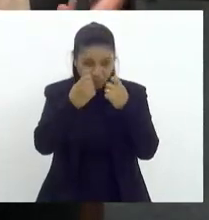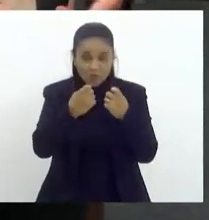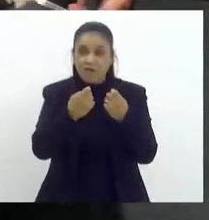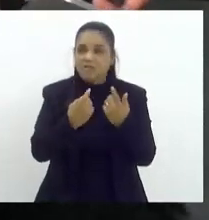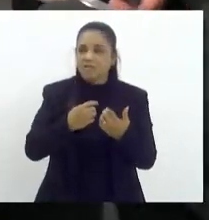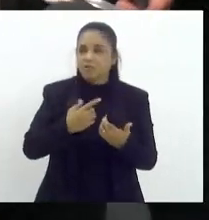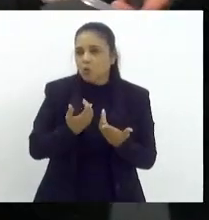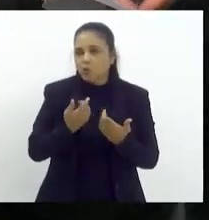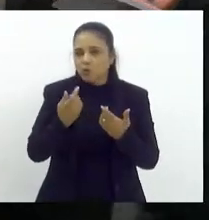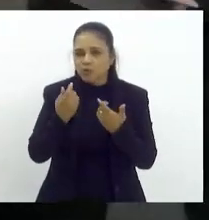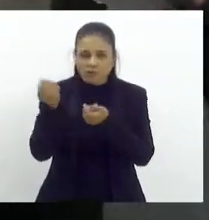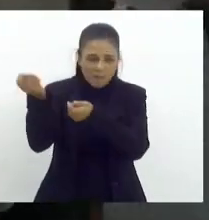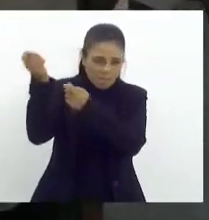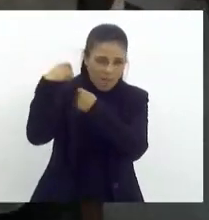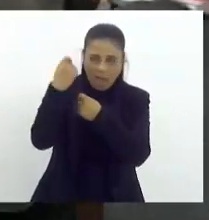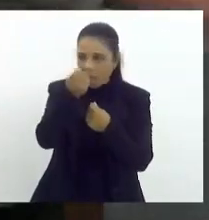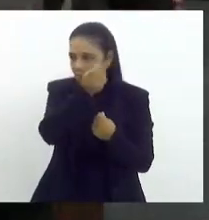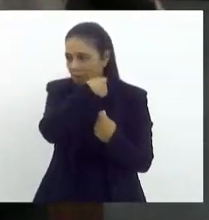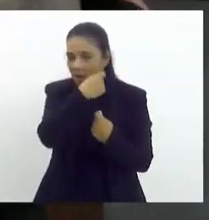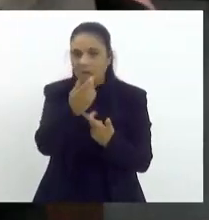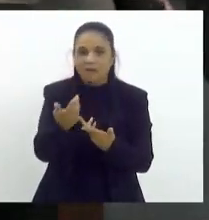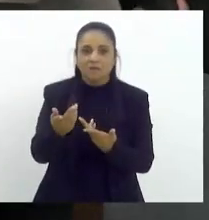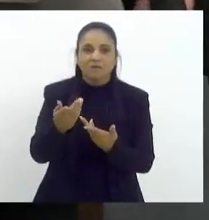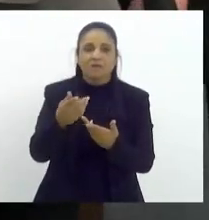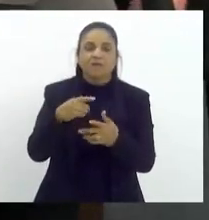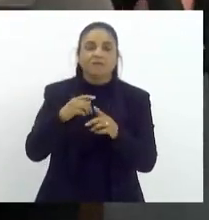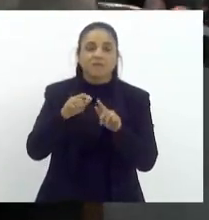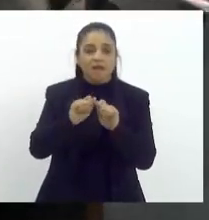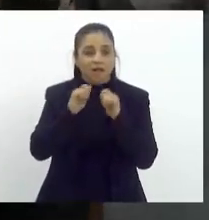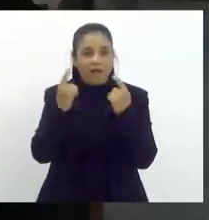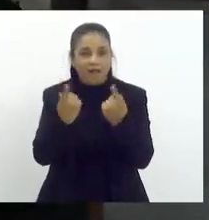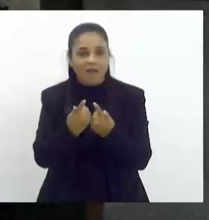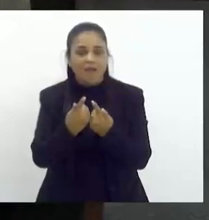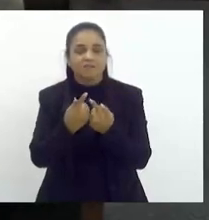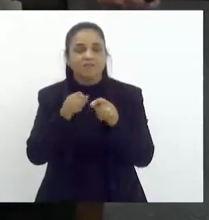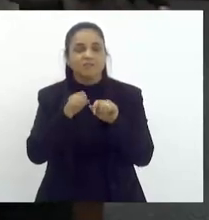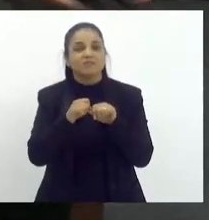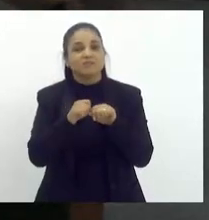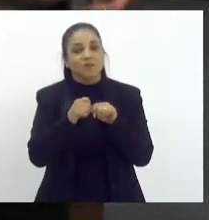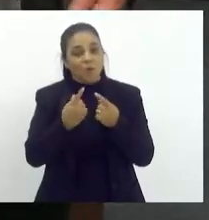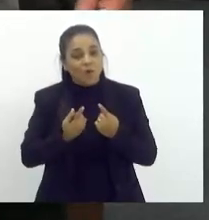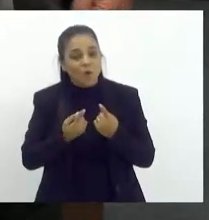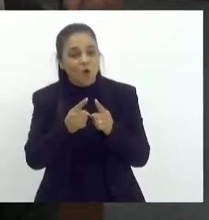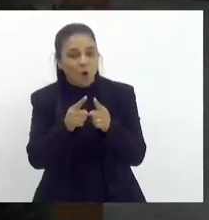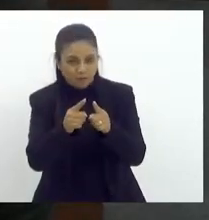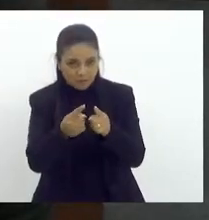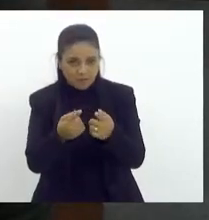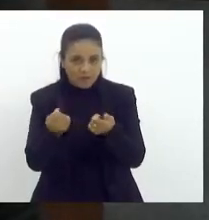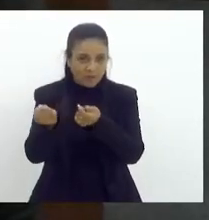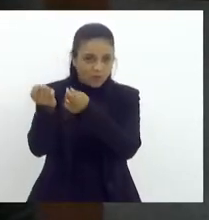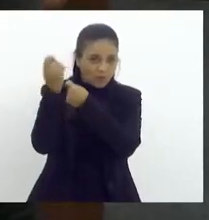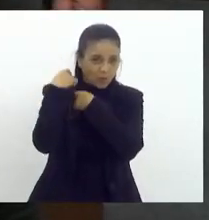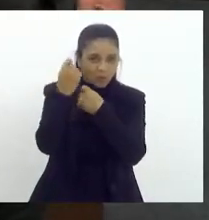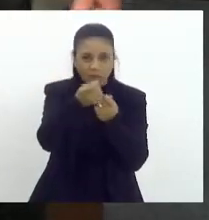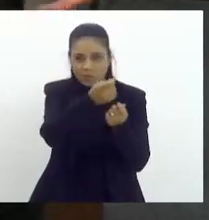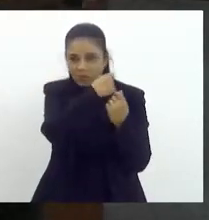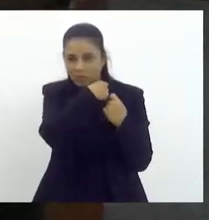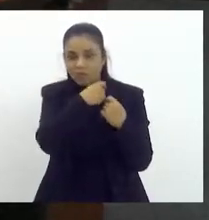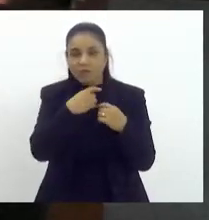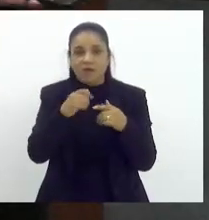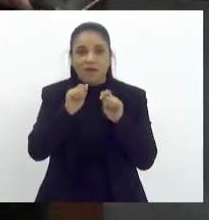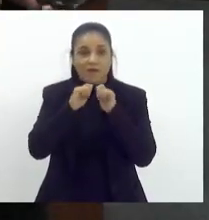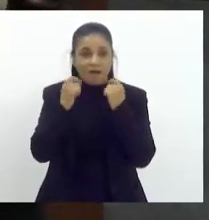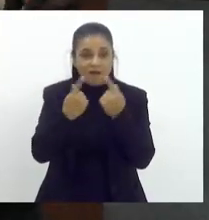a primeira experiência do sistema de combate a tortura então alerj de todos os entes federativos